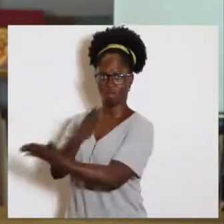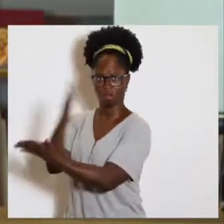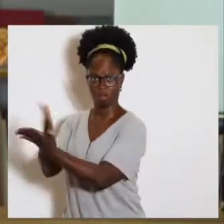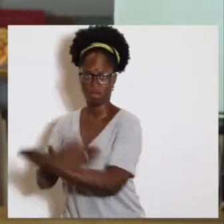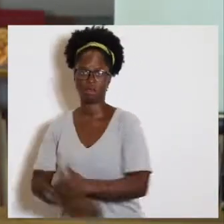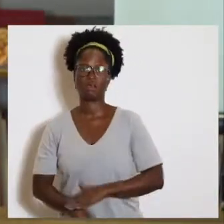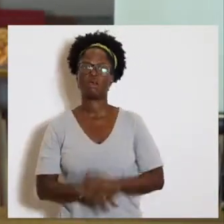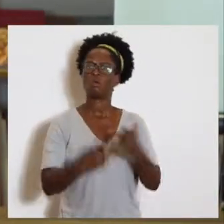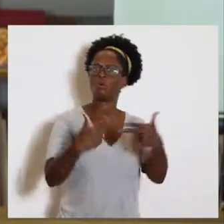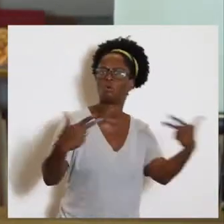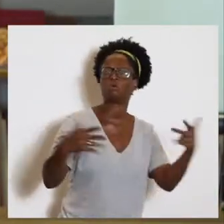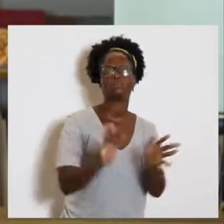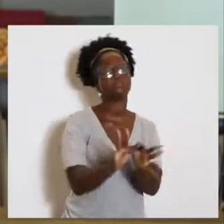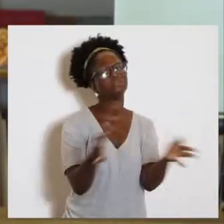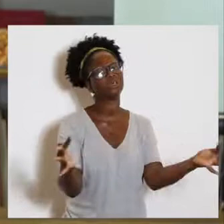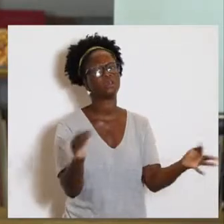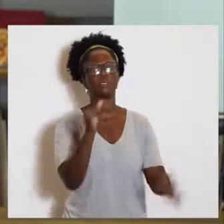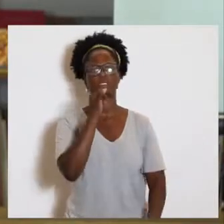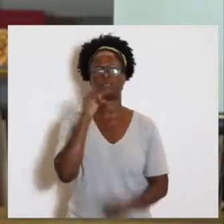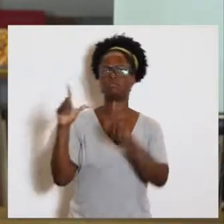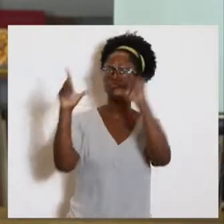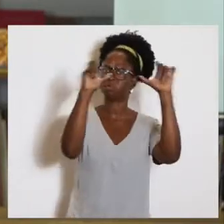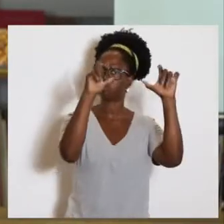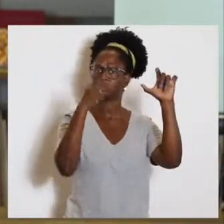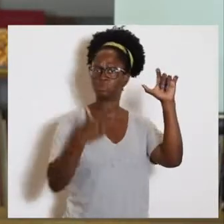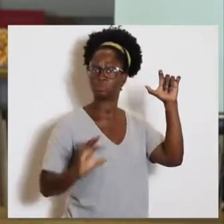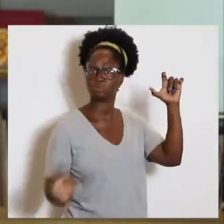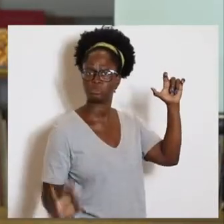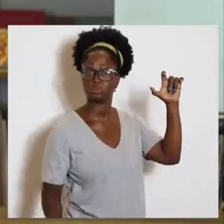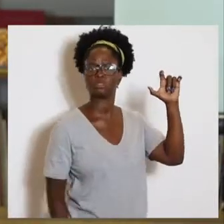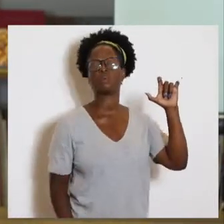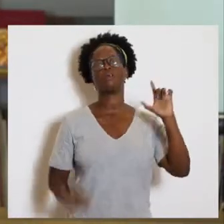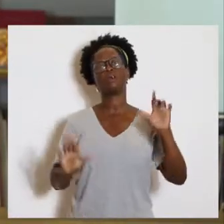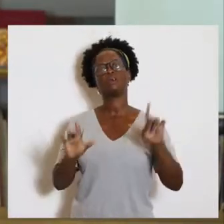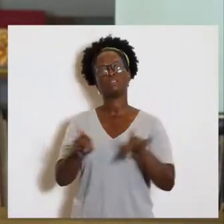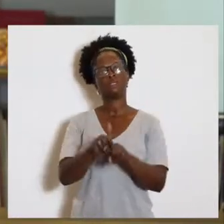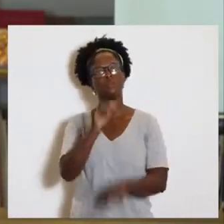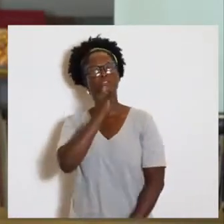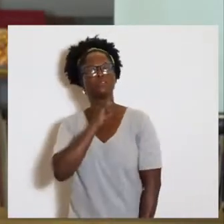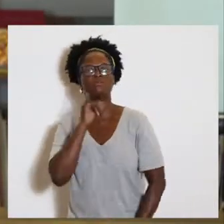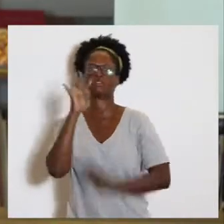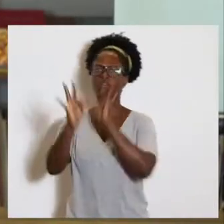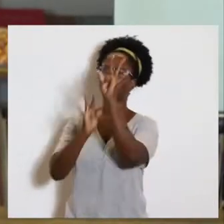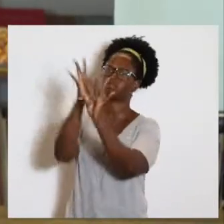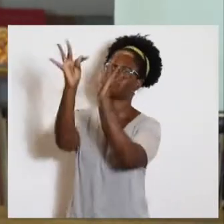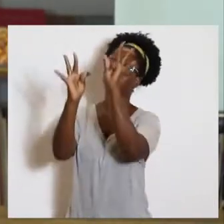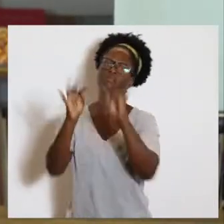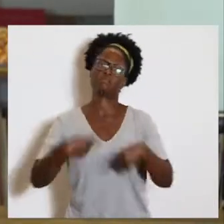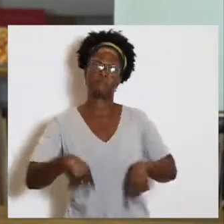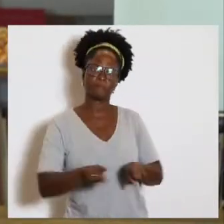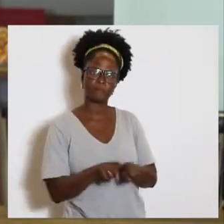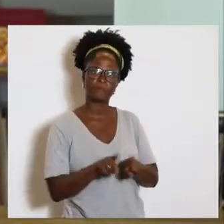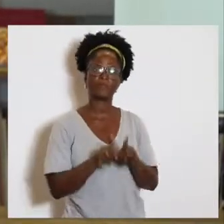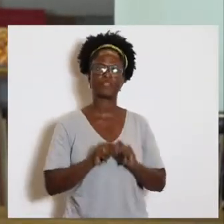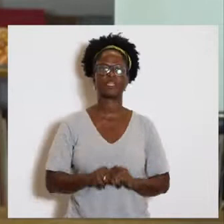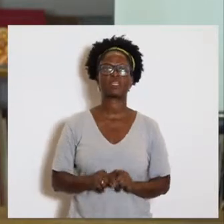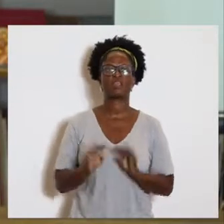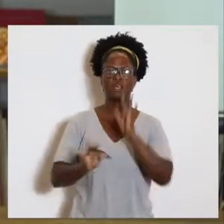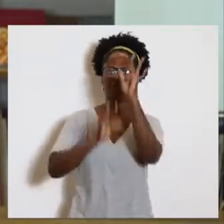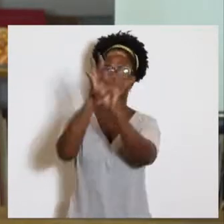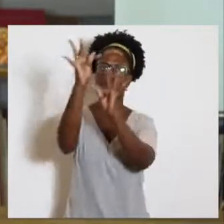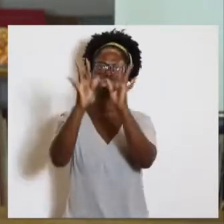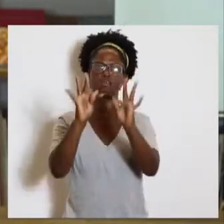há coisas muito simples como a máquina fotográfica acesso por exemplo à tecnologias como as de